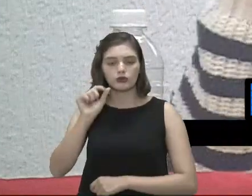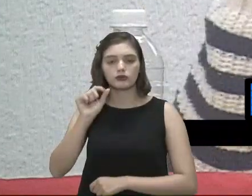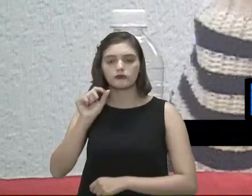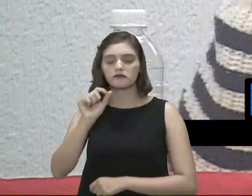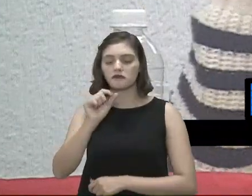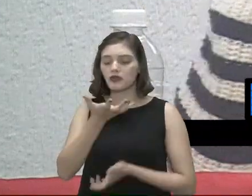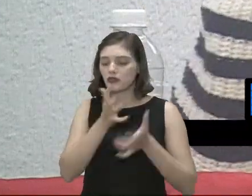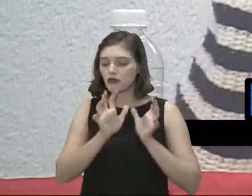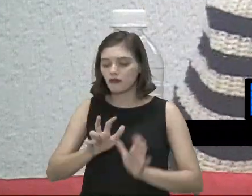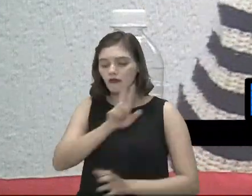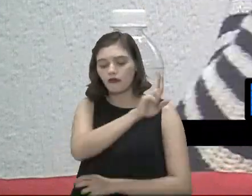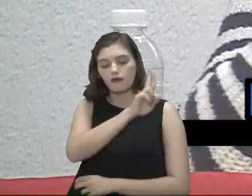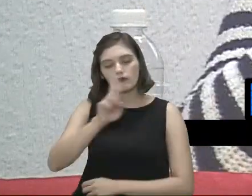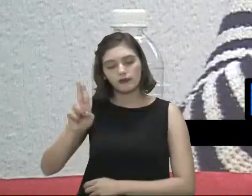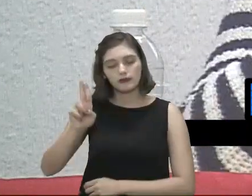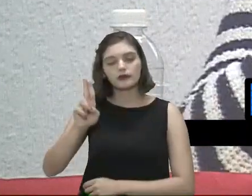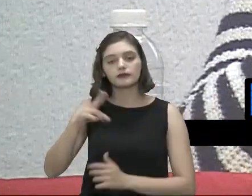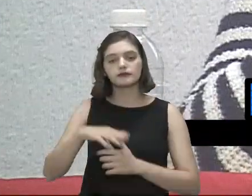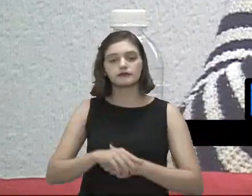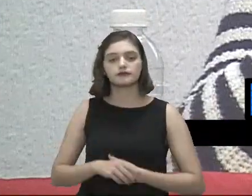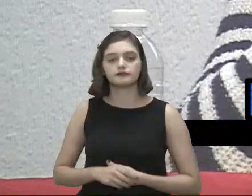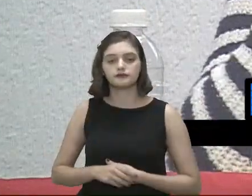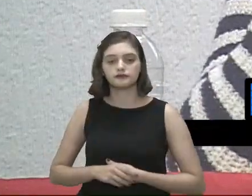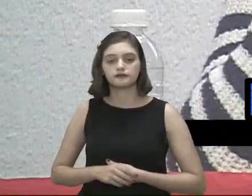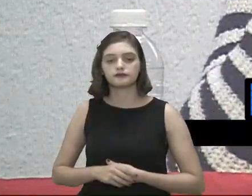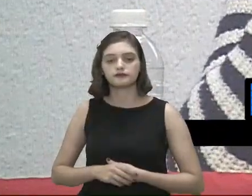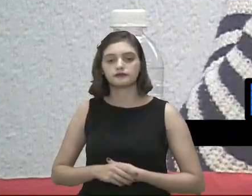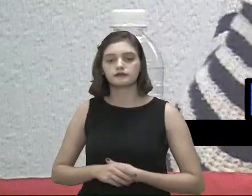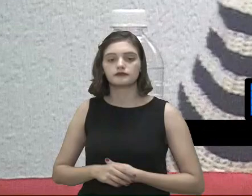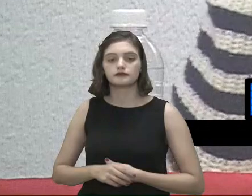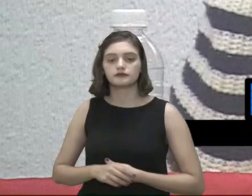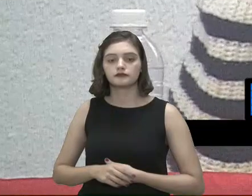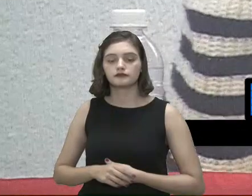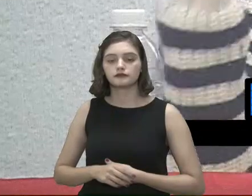não precisa ser identificado aquela colocação,